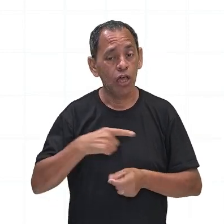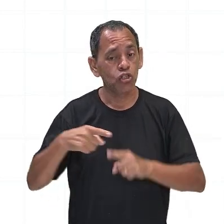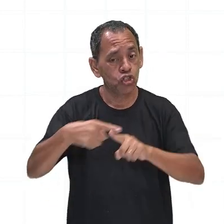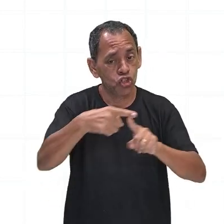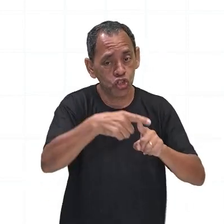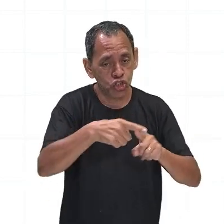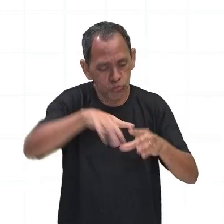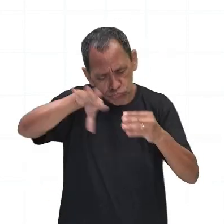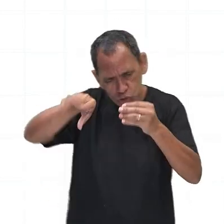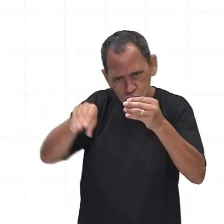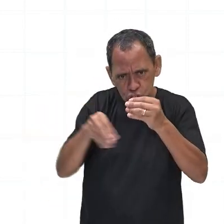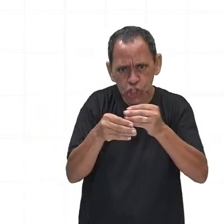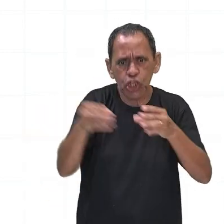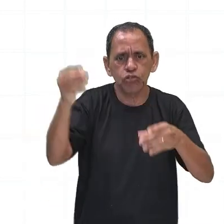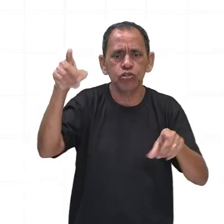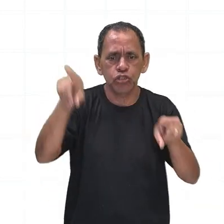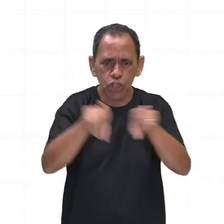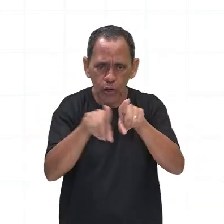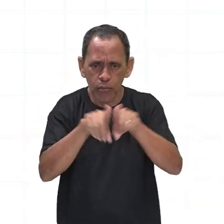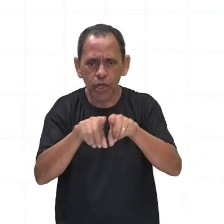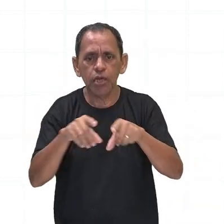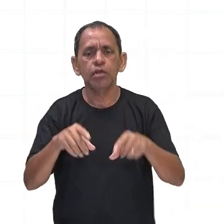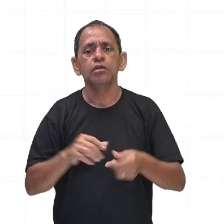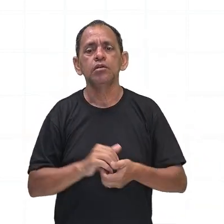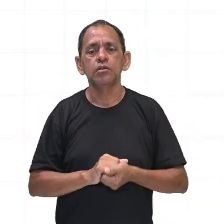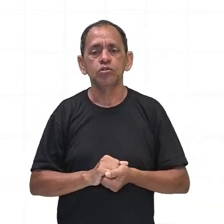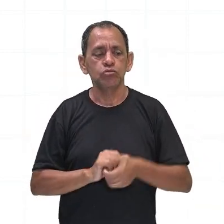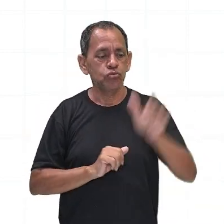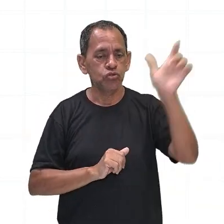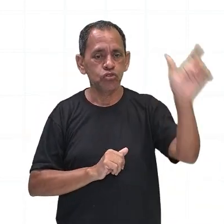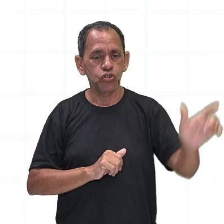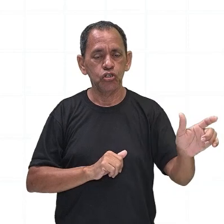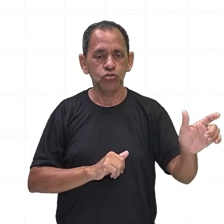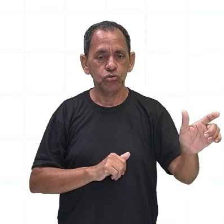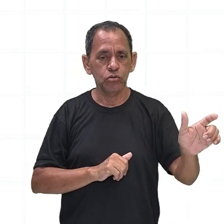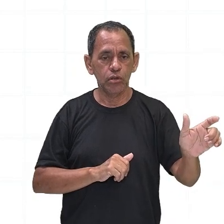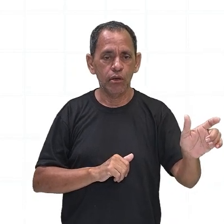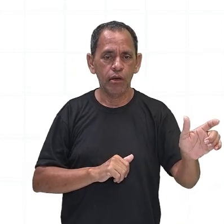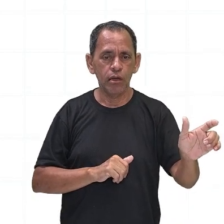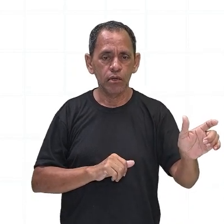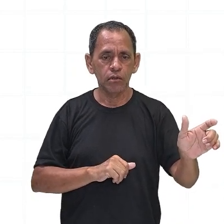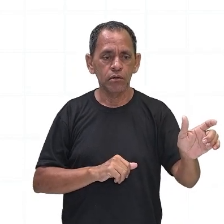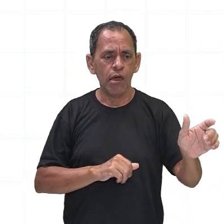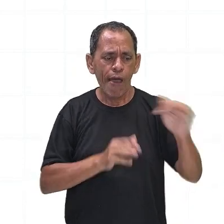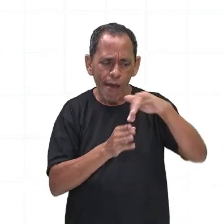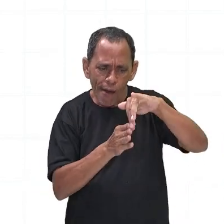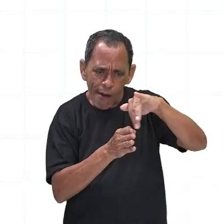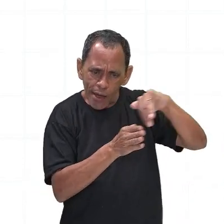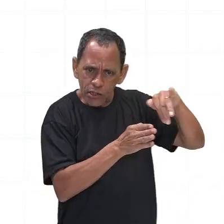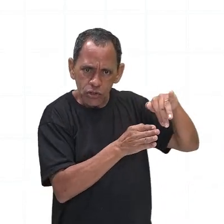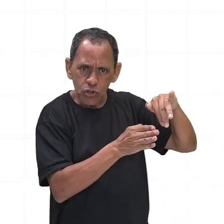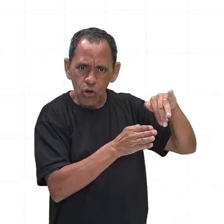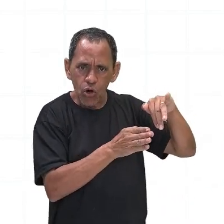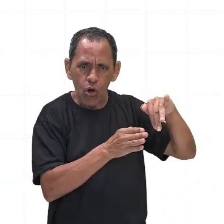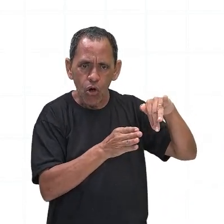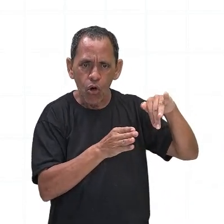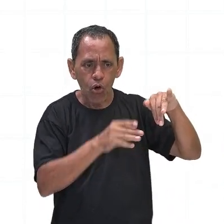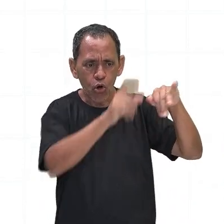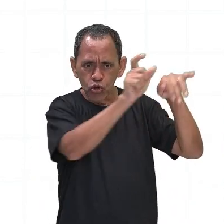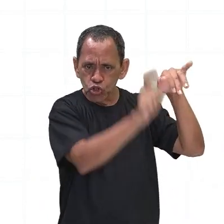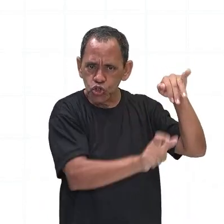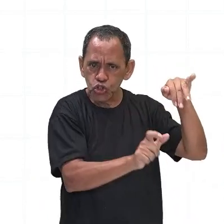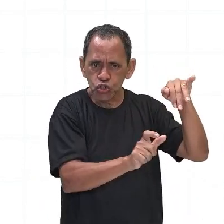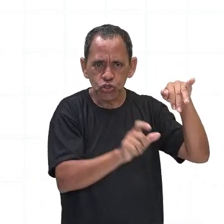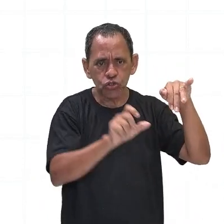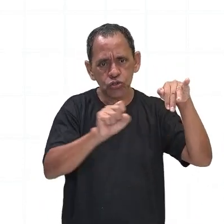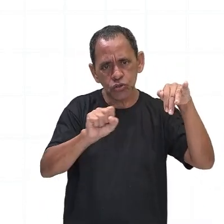desse sujeito, ok? Retirou esse sujeito, o que sobrou? É uma fase da vida bastante desafiadora, é o nosso